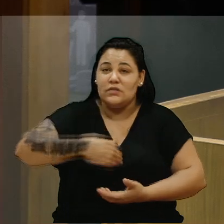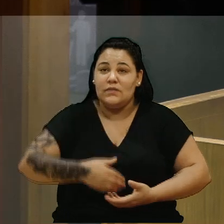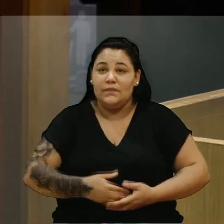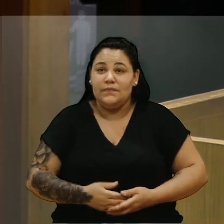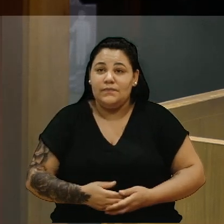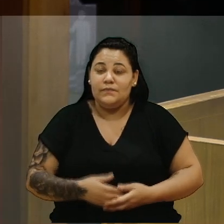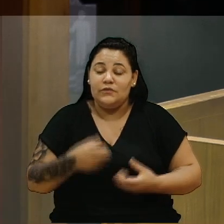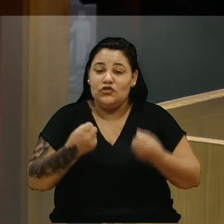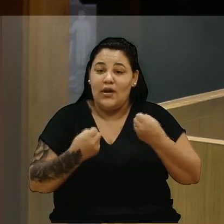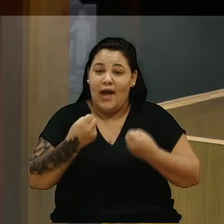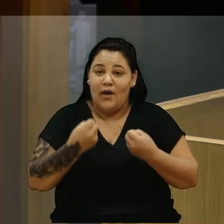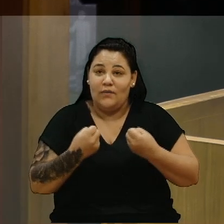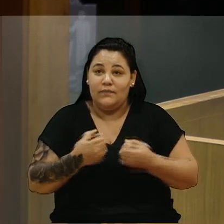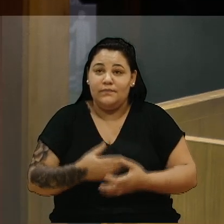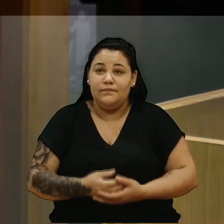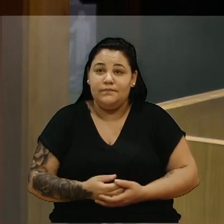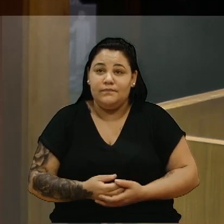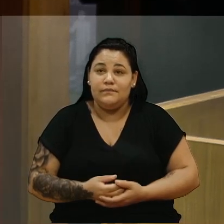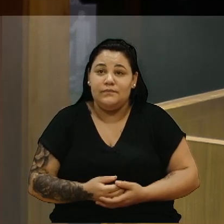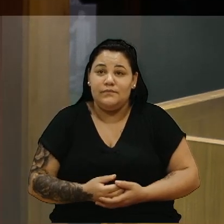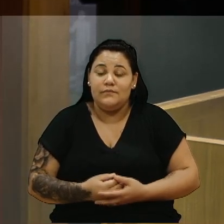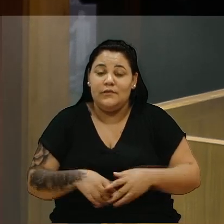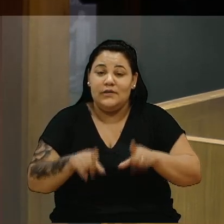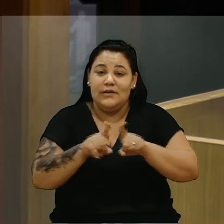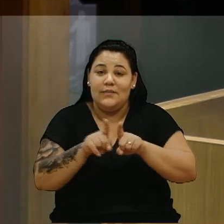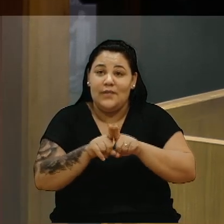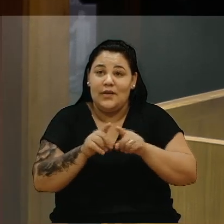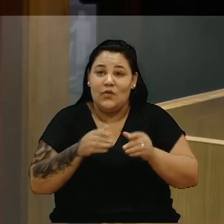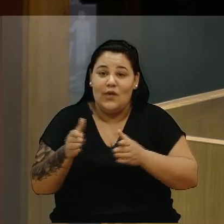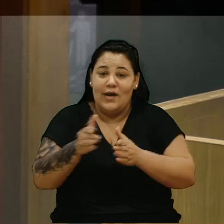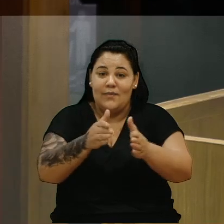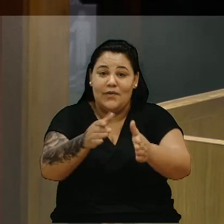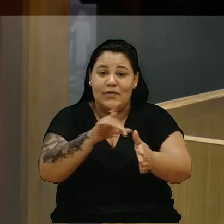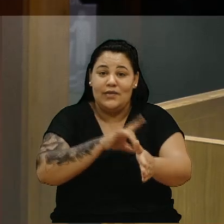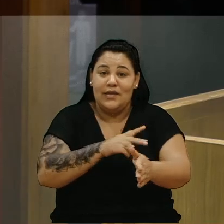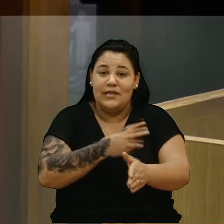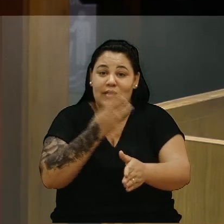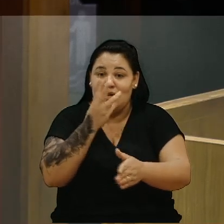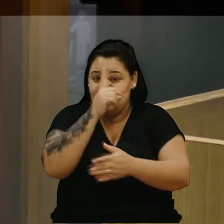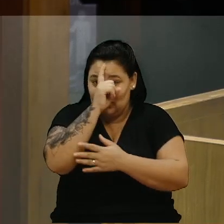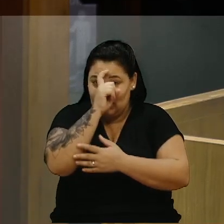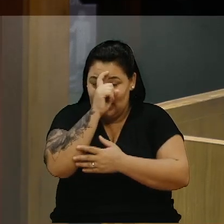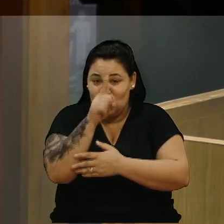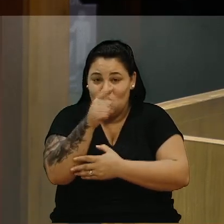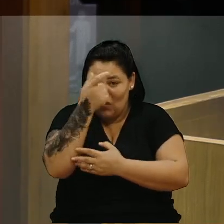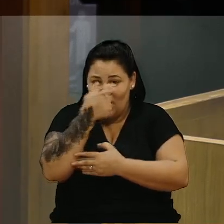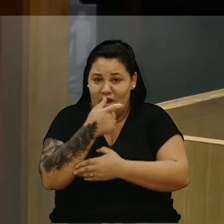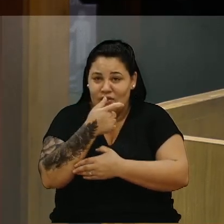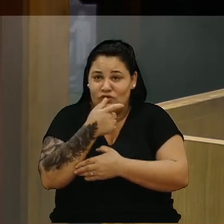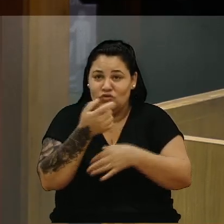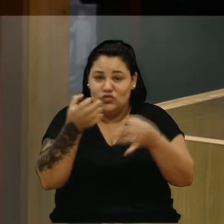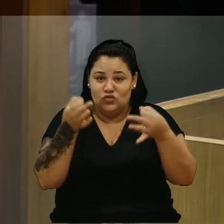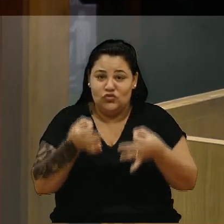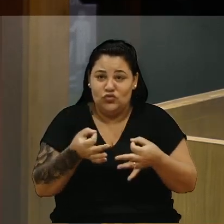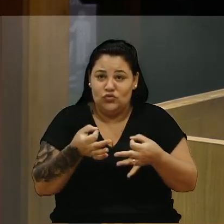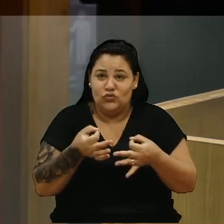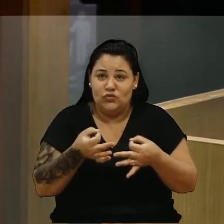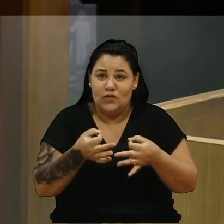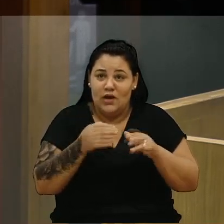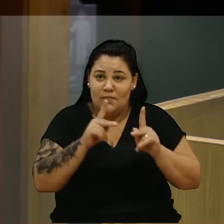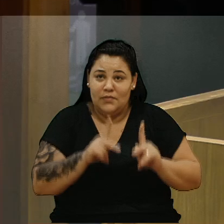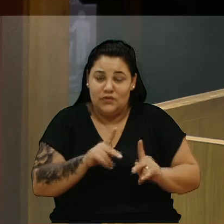de carro. E também tem nessa rota 3 hospitais. Você acha justo uma pessoa que ganha o salário mínimo